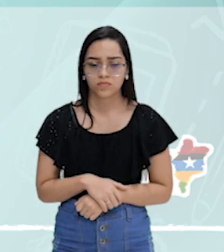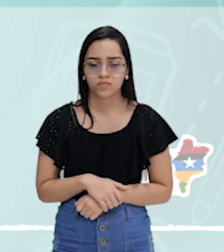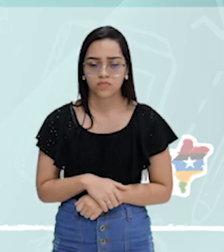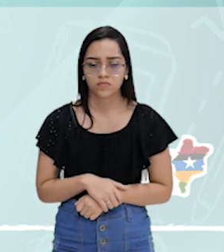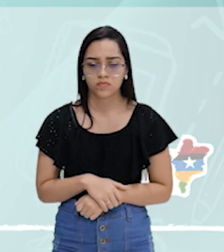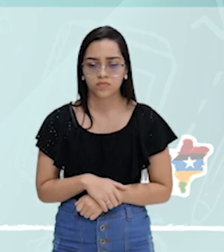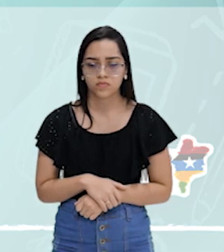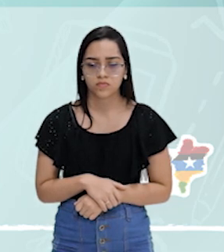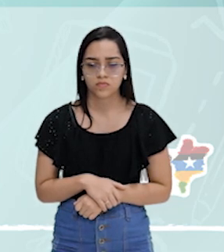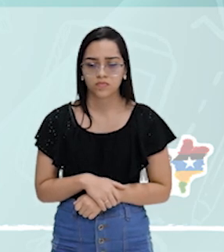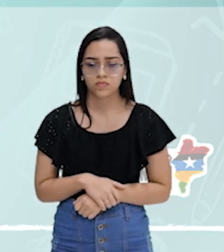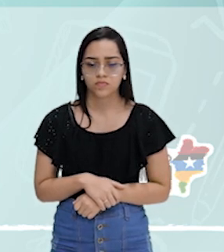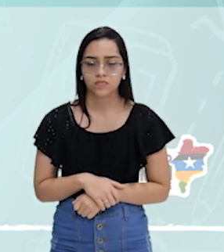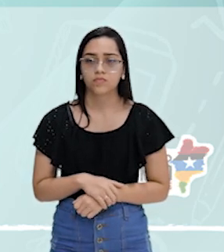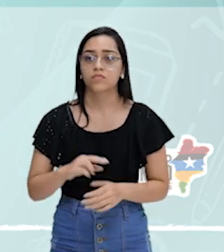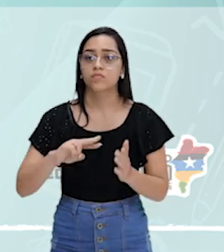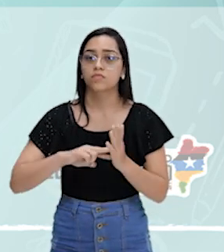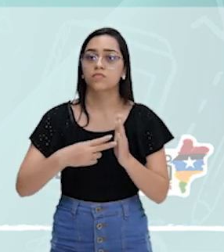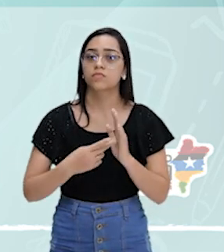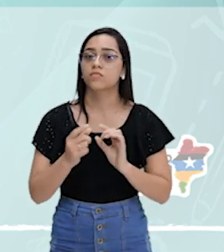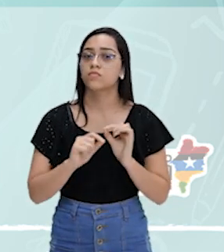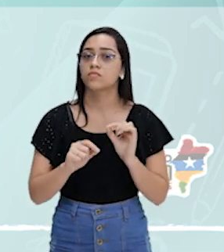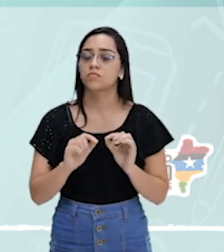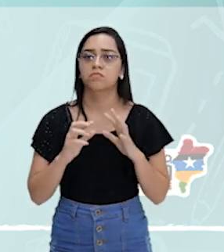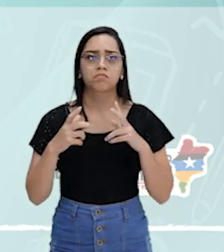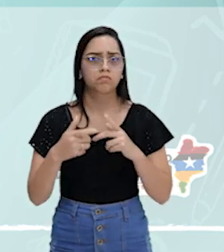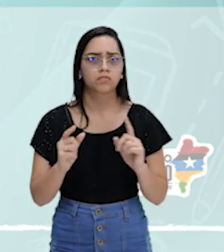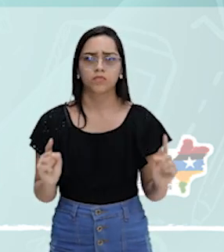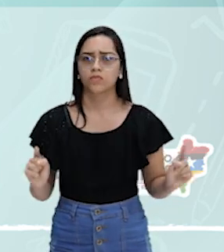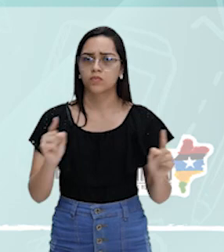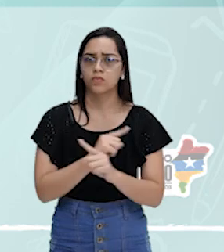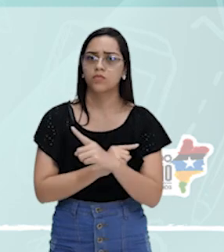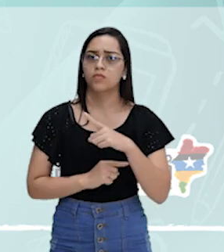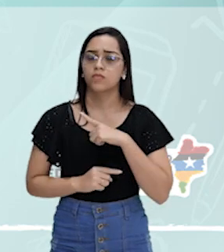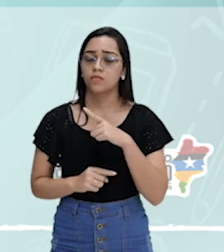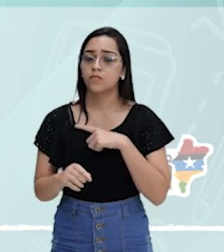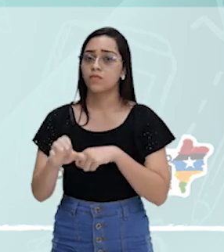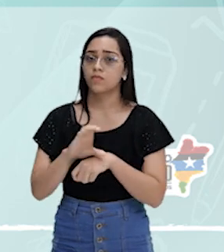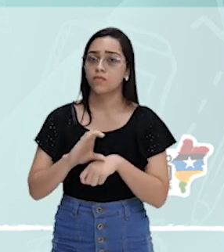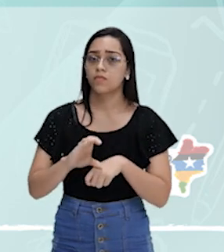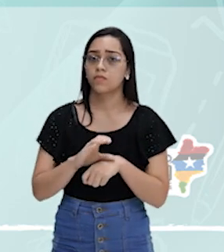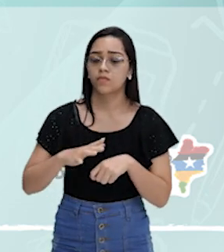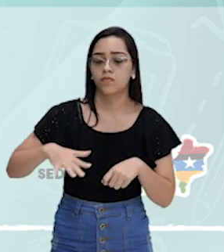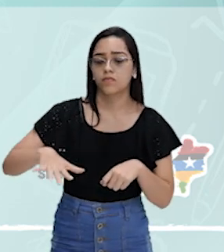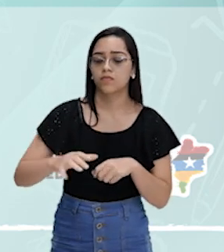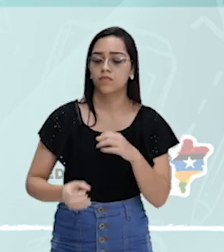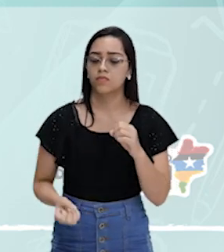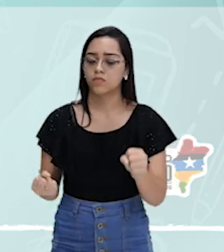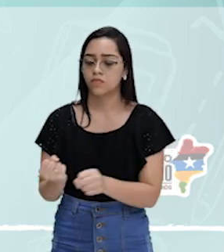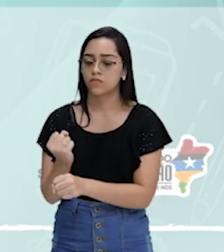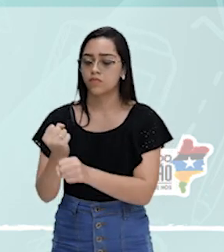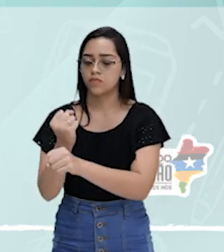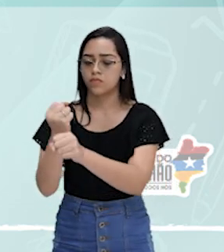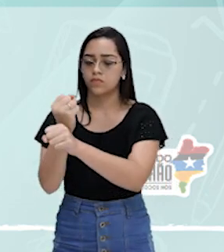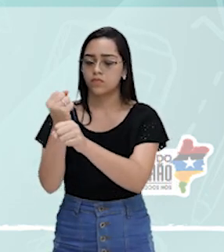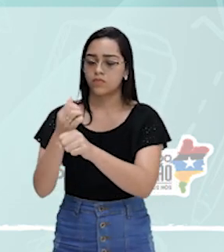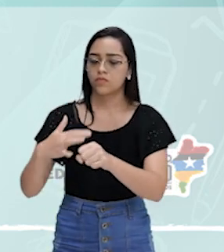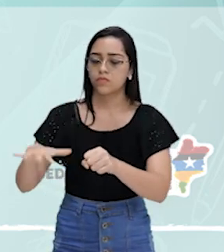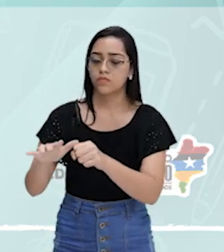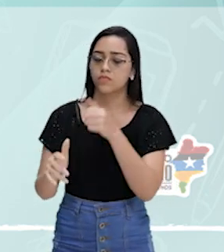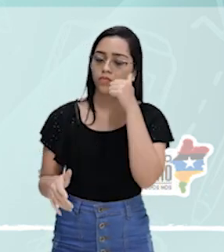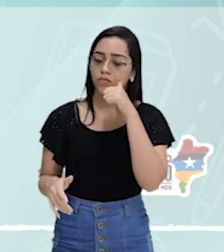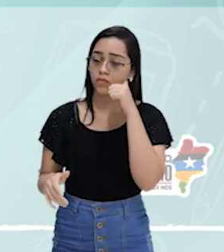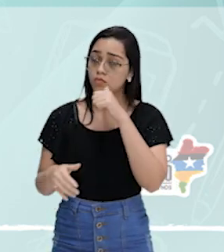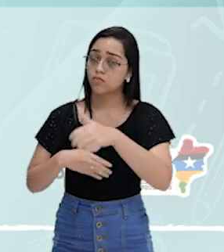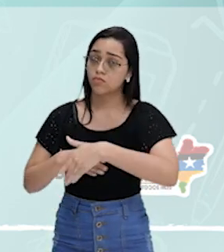destroçados de saúde. Ou seja, ele é totalmente contra a construção, né, do espaço e ele também é contra que mulher